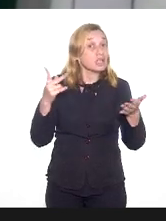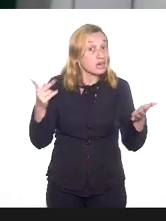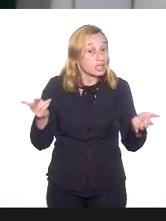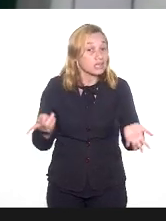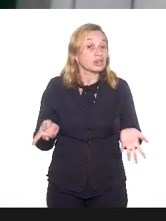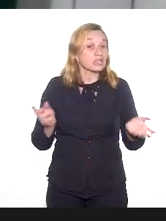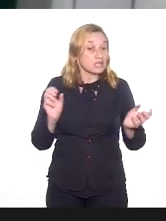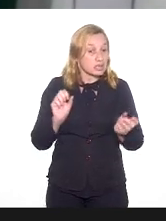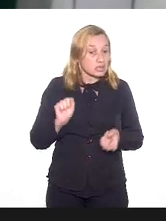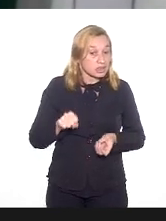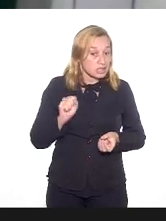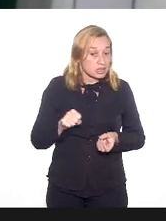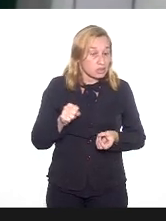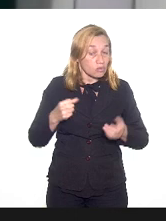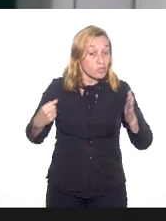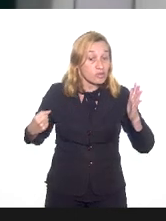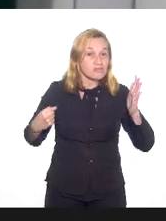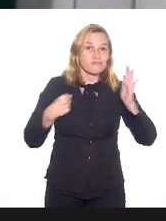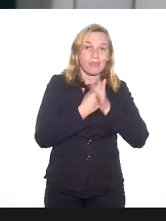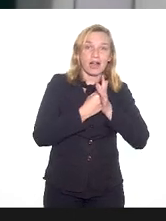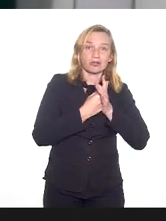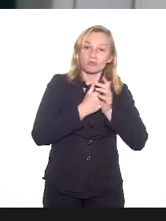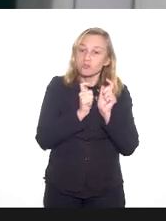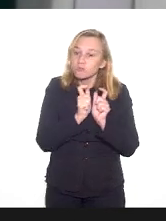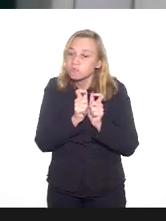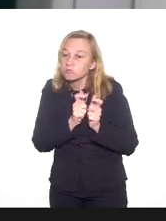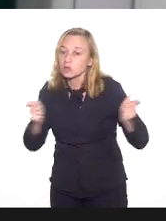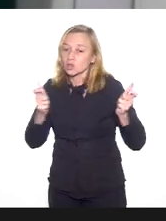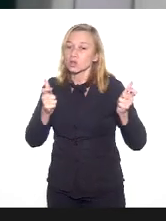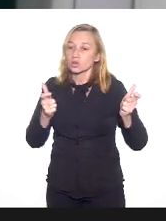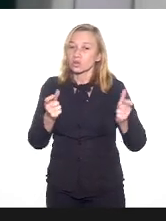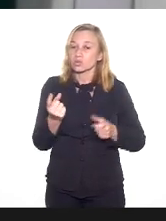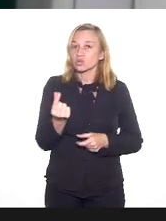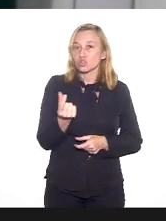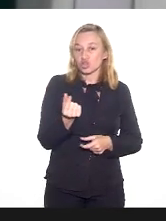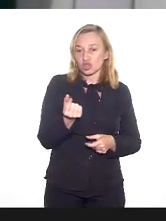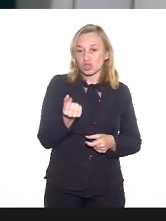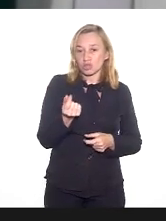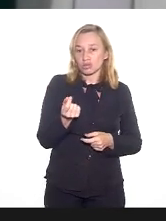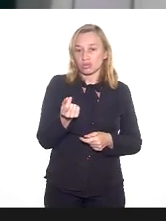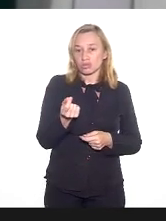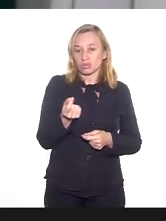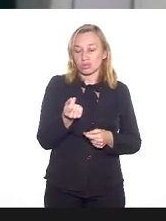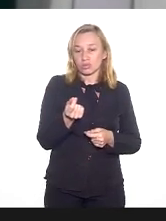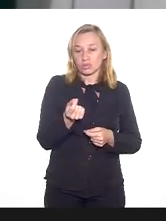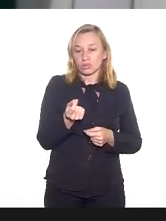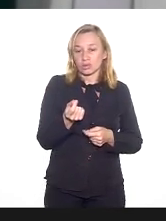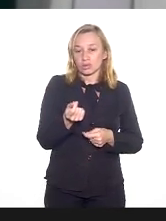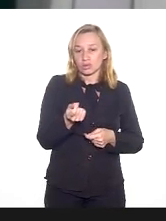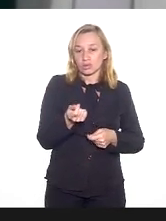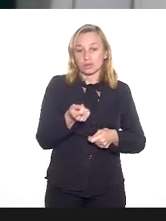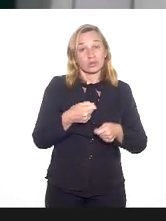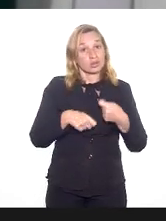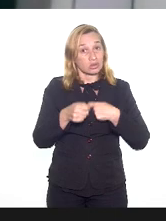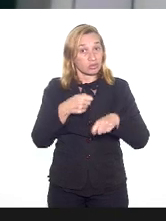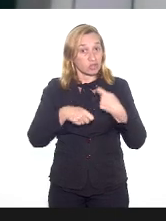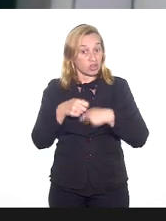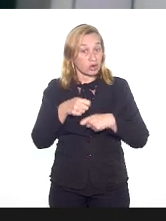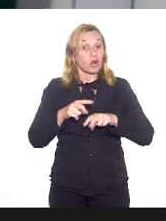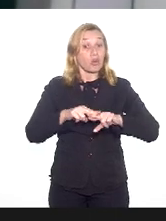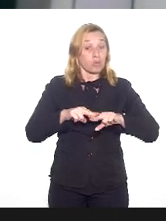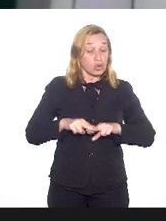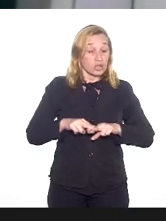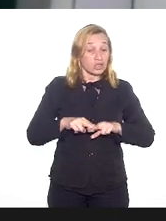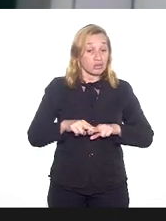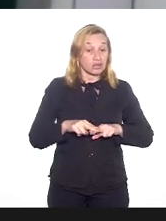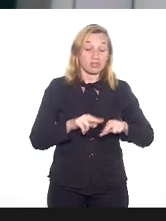tem como acabou tendo um severo impacto sobre as contas dessas operações. Por isso que fazer uma operação